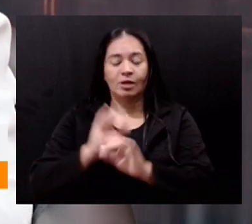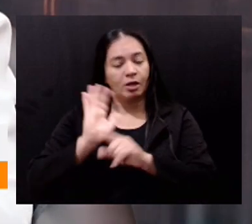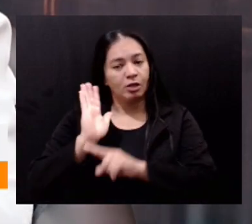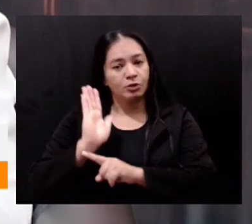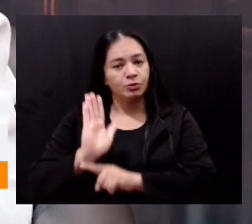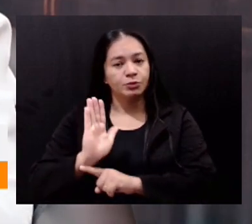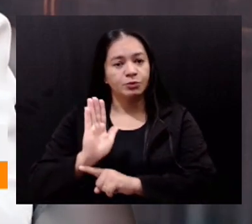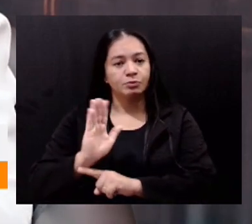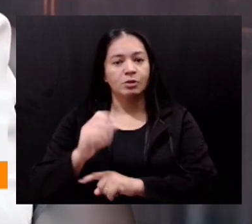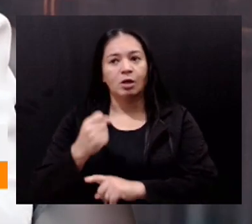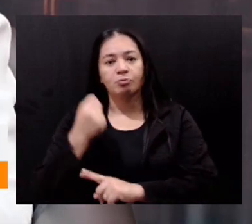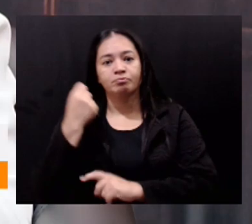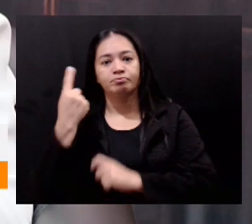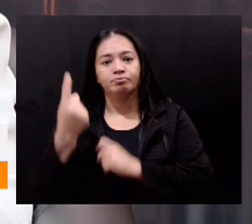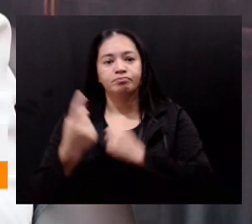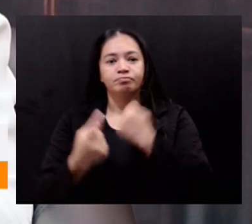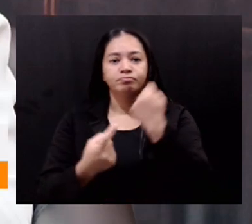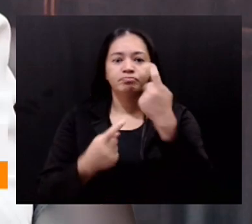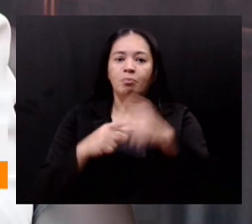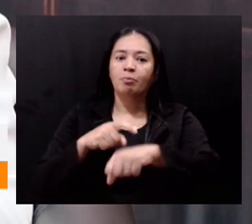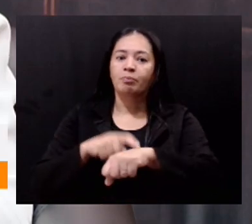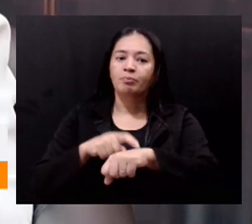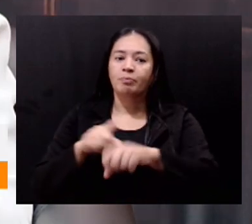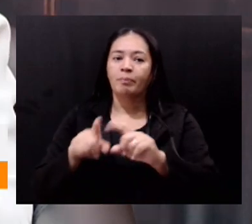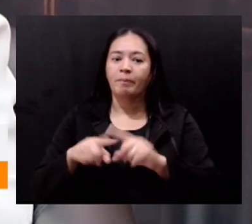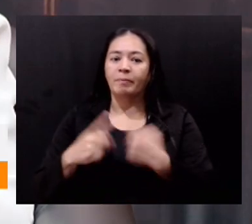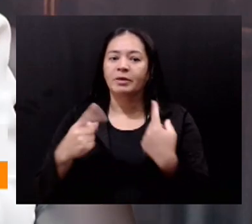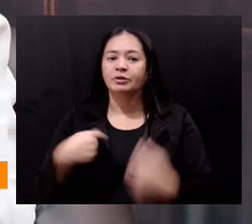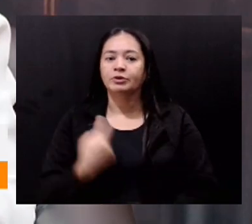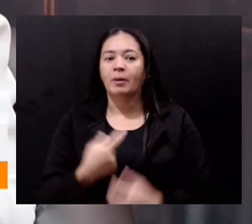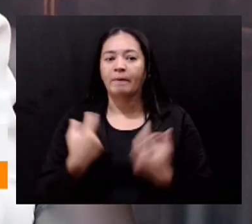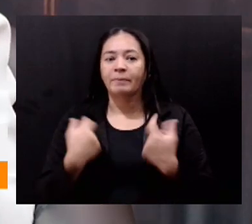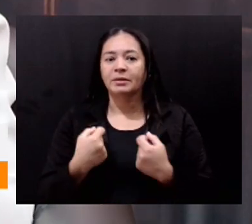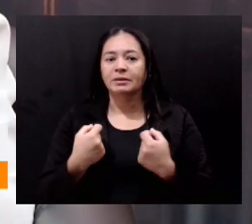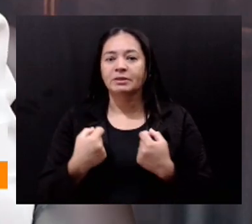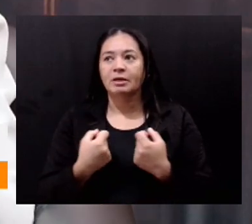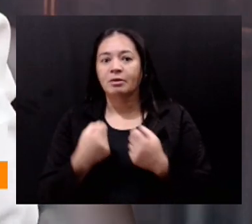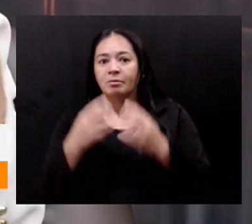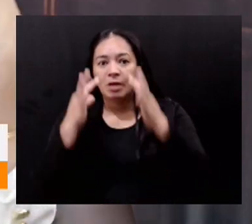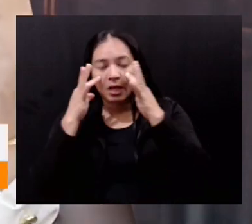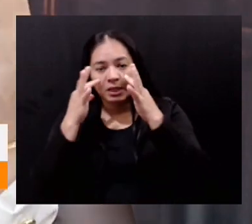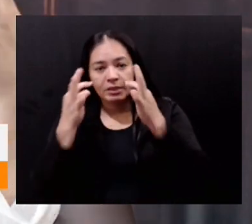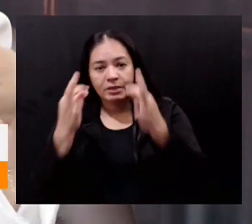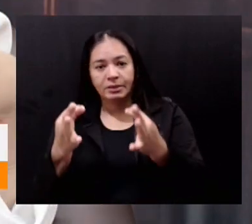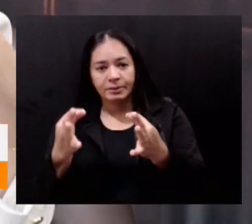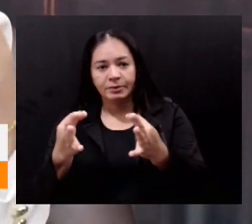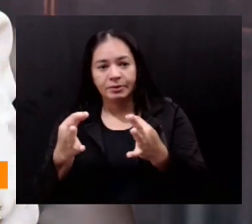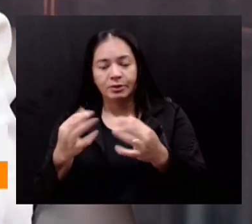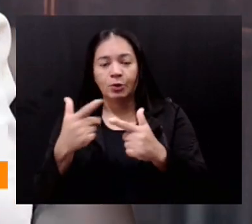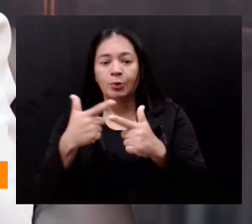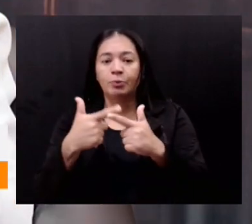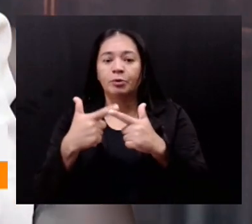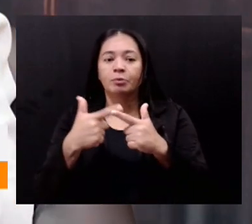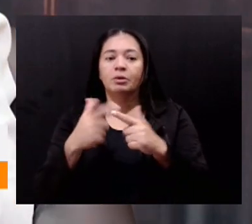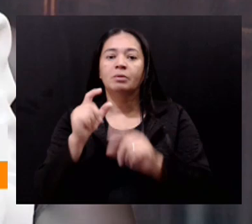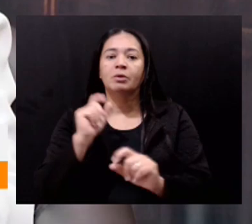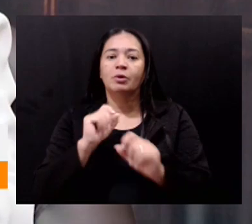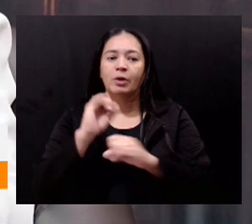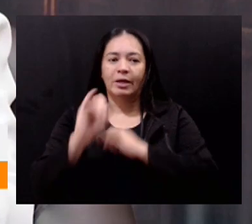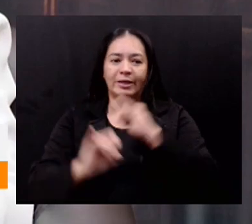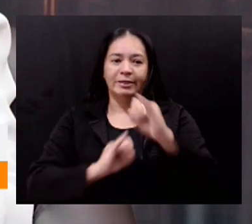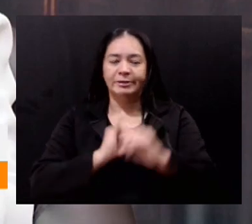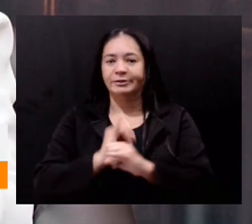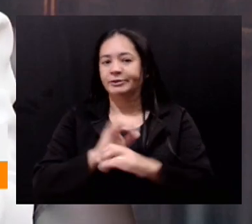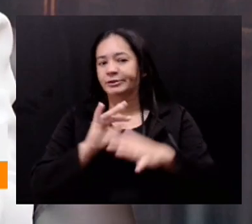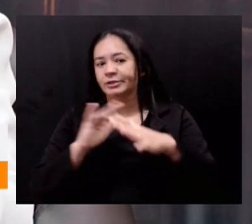momentos, mas a gente precisa ter muitos pontos de atenção, né, então, o problema em si não é a internet, a rede social, mas é